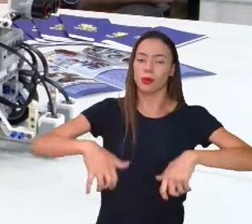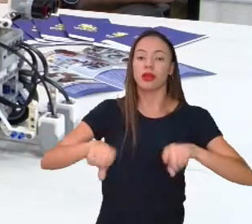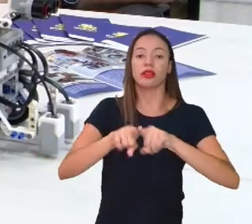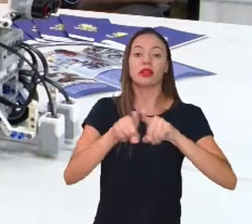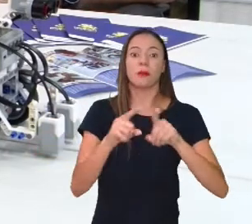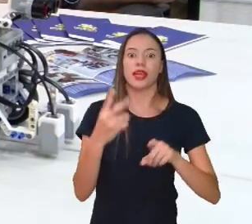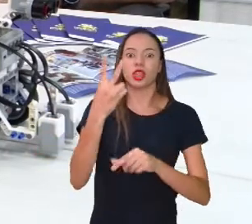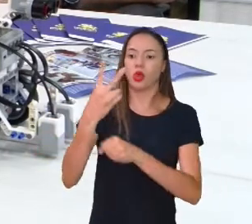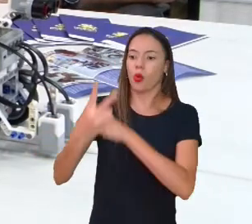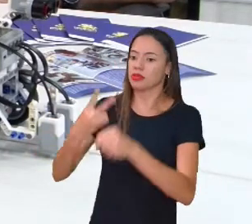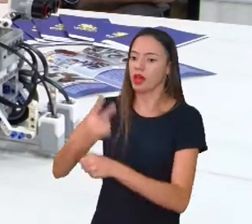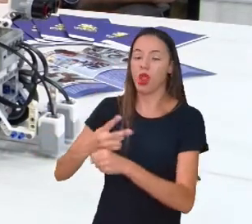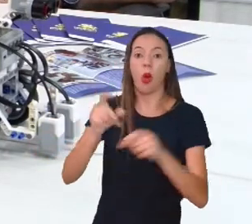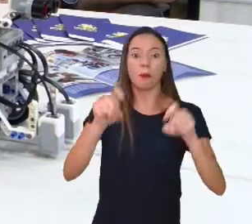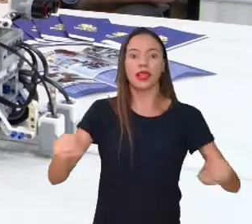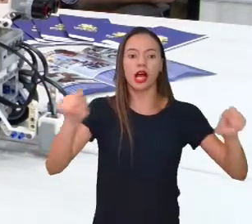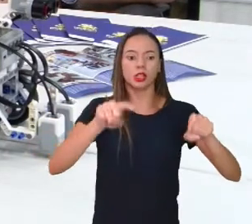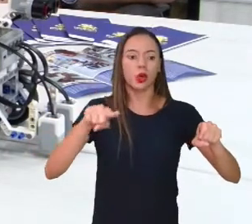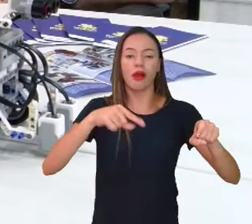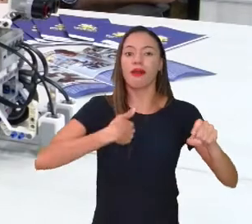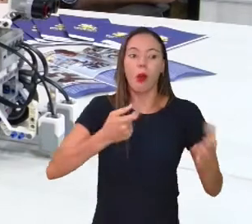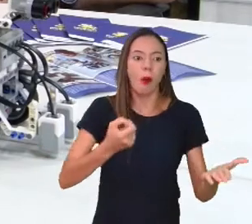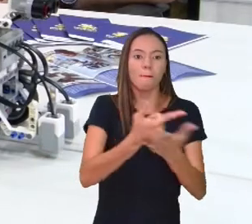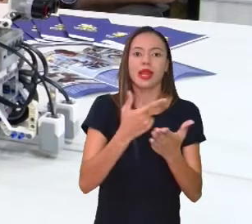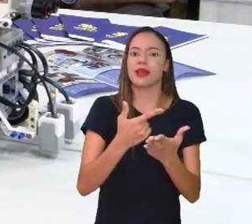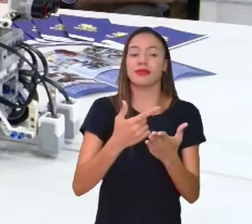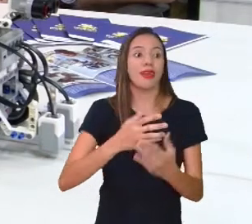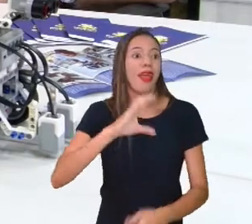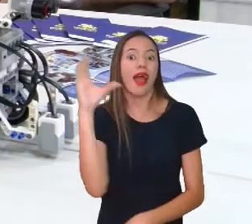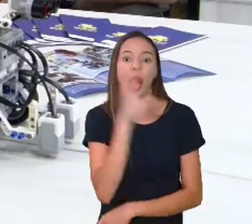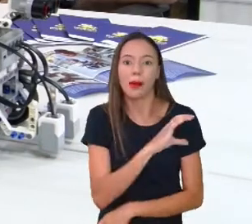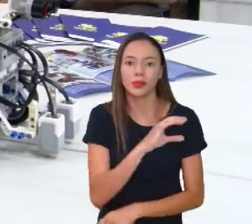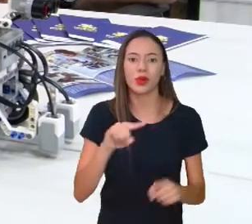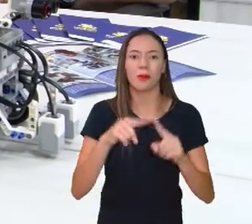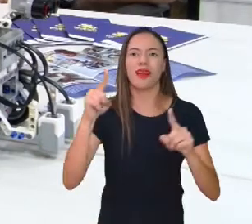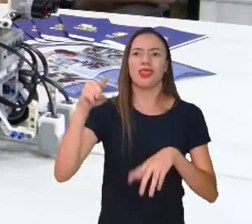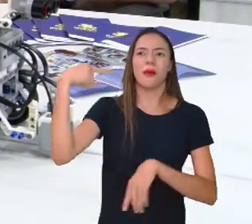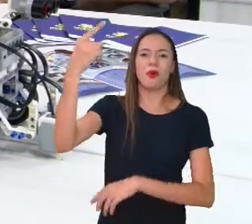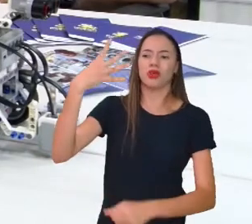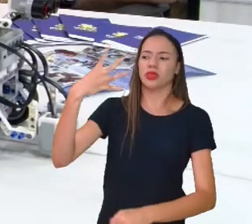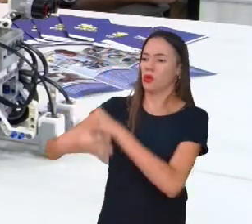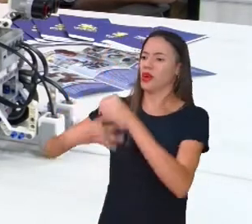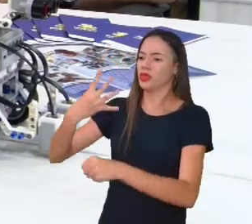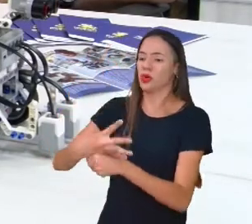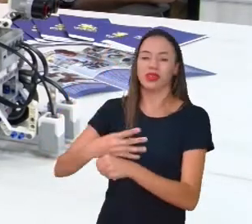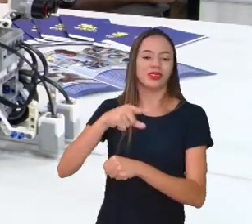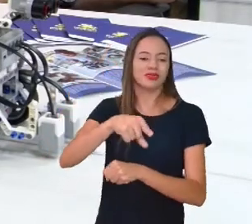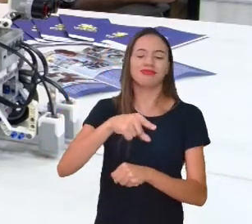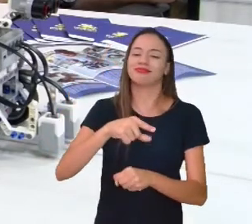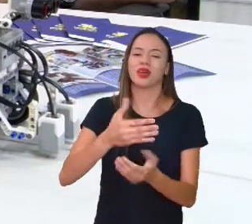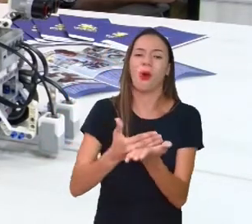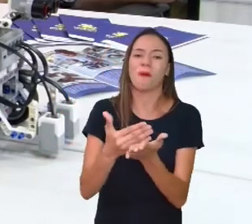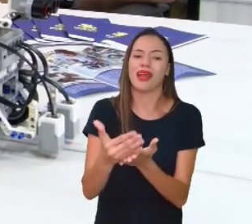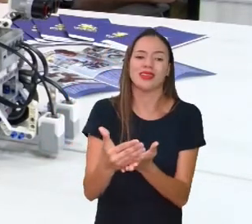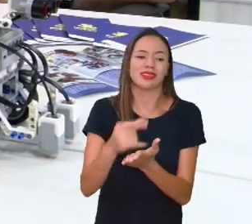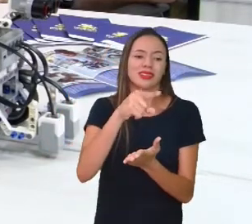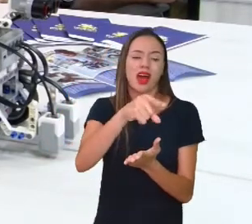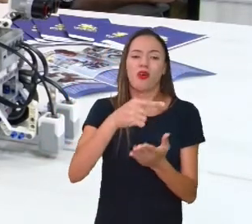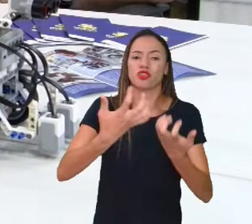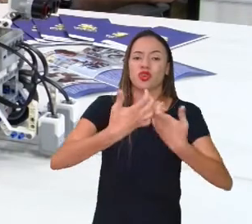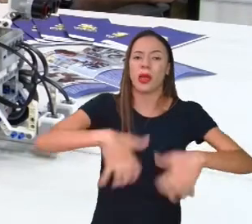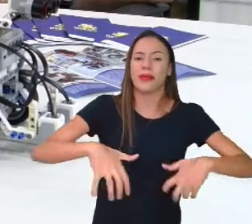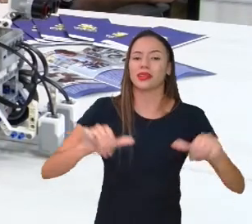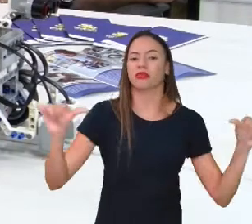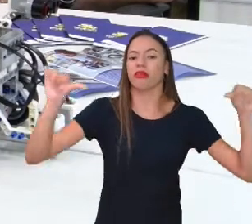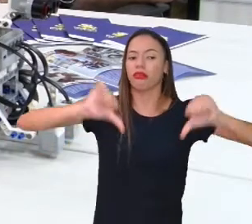era rápido no primeiro ano, quando chega no 4º ano, já começa a dar problema. Por quê? Porque as coisas, elas têm